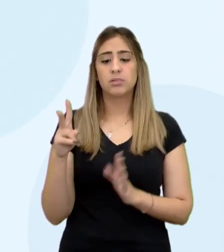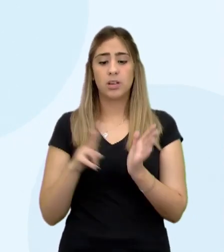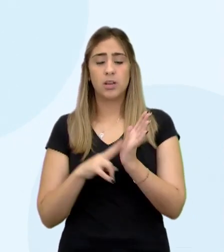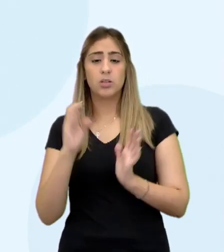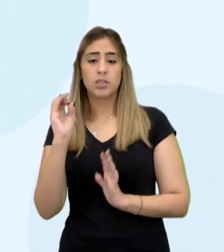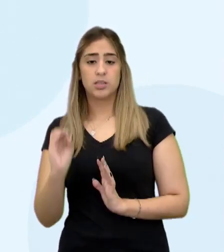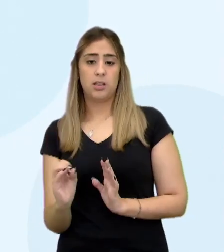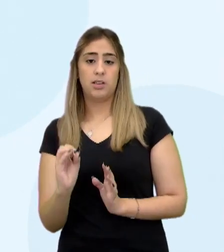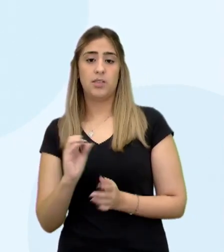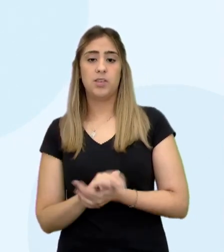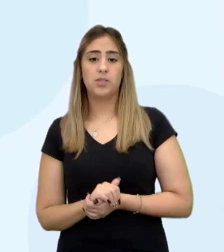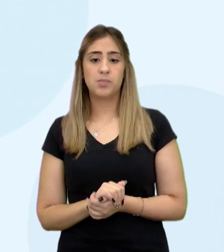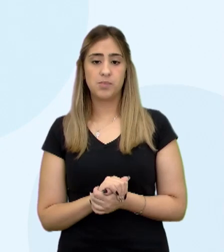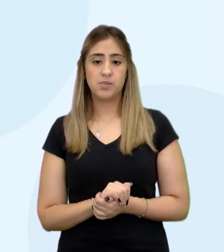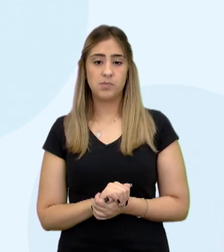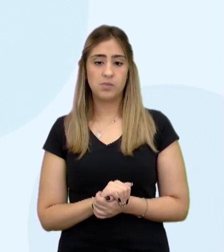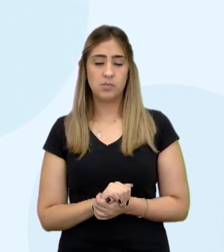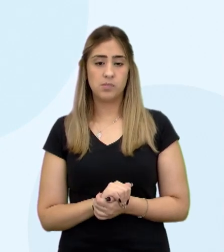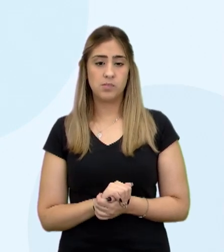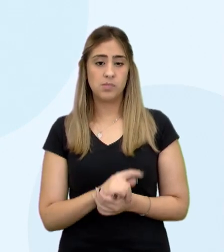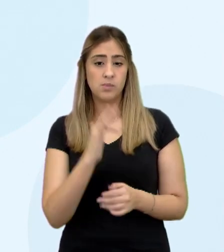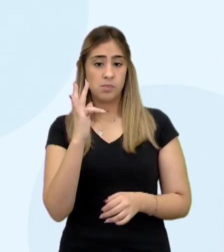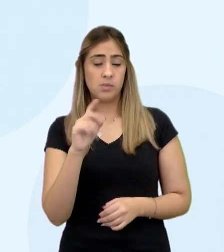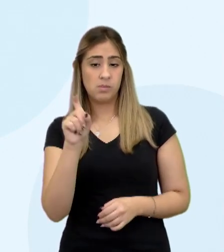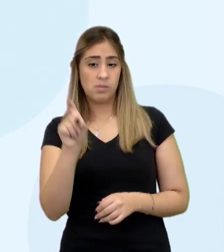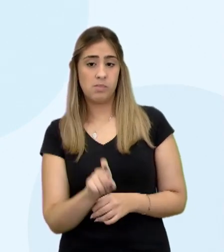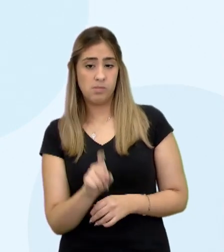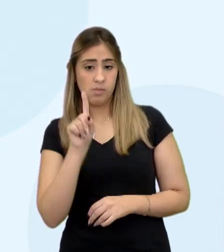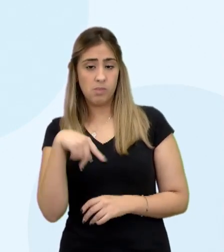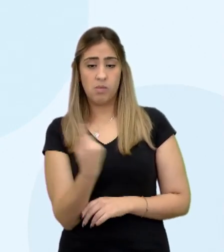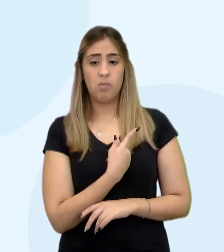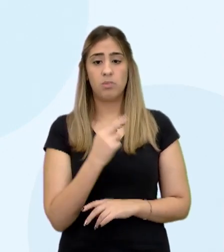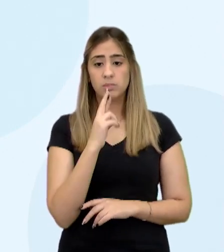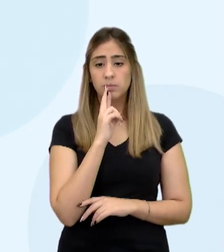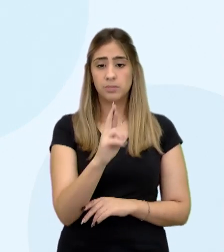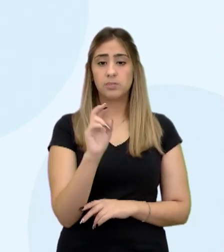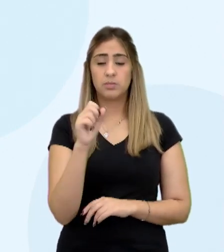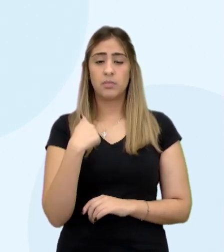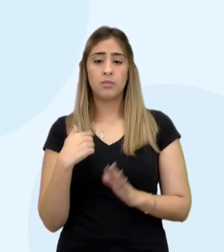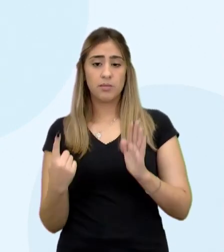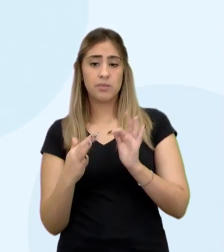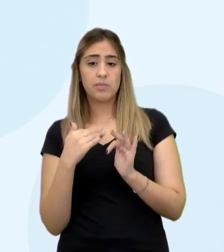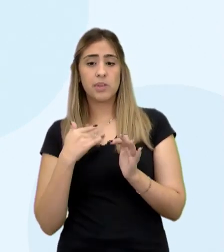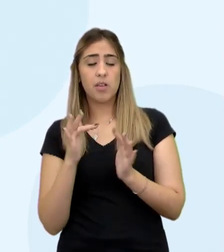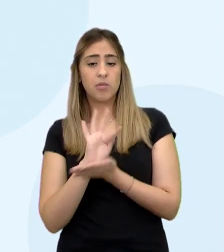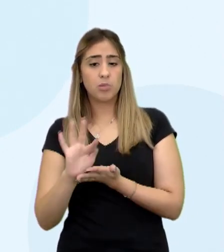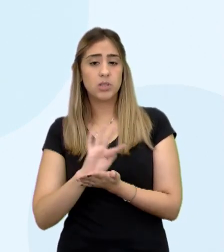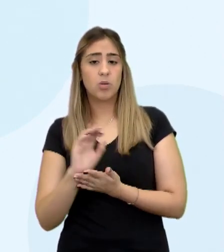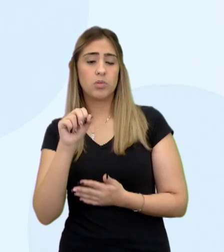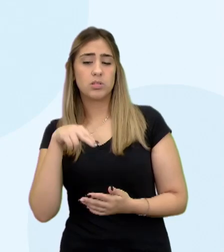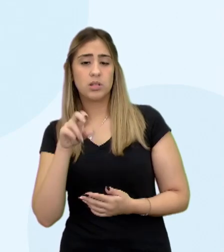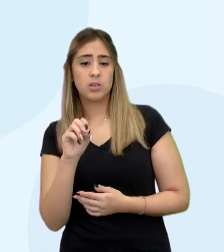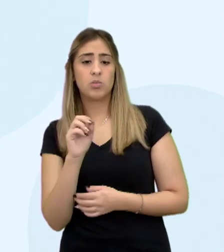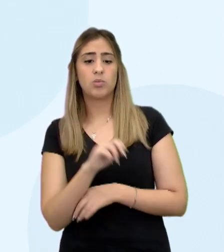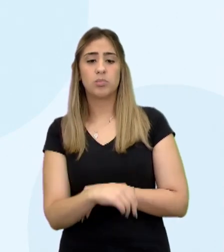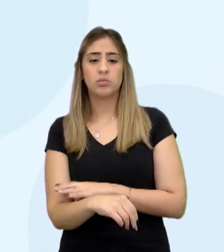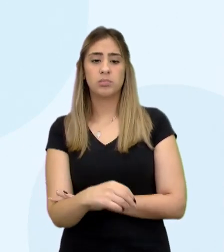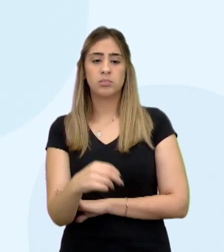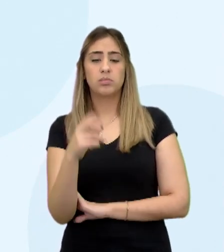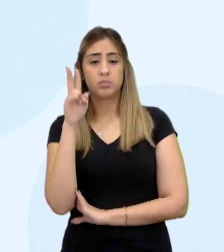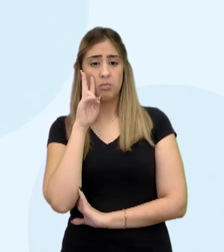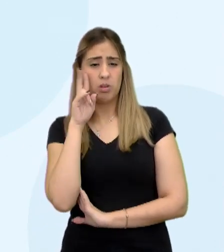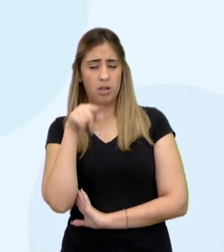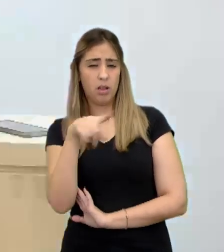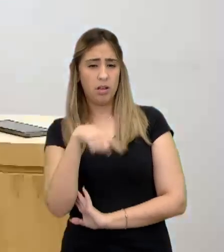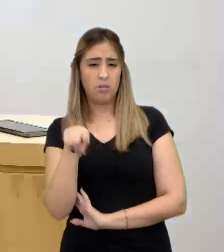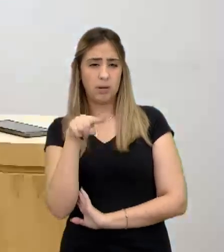sobre 2, π, 3π sobre 2 e 2π. E o f de x, que é a nossa resposta da função seno, 0, 1, 0, menos 1, 0. Lembra